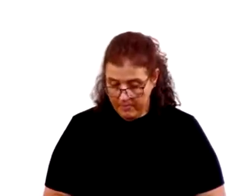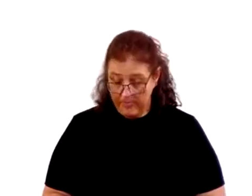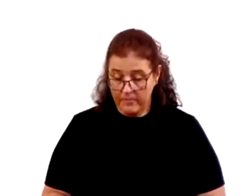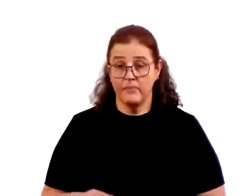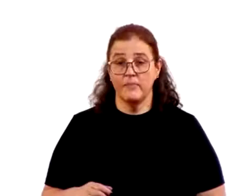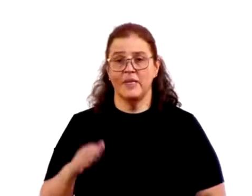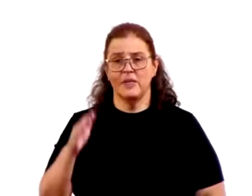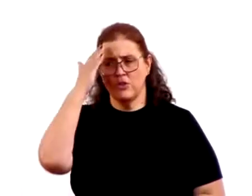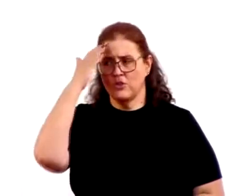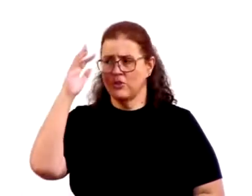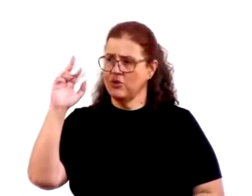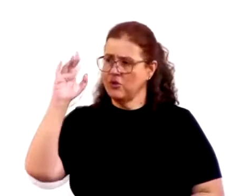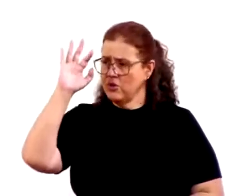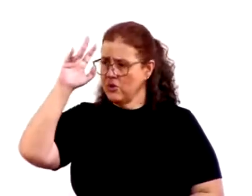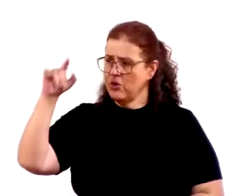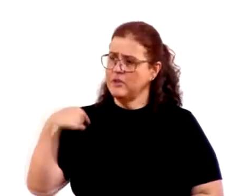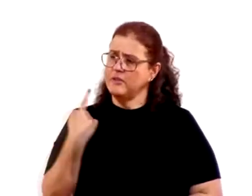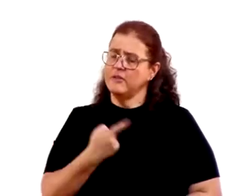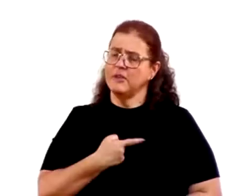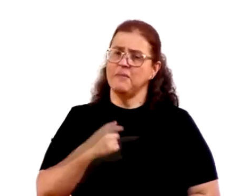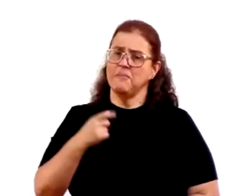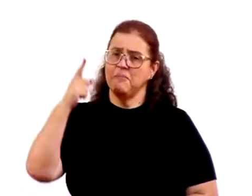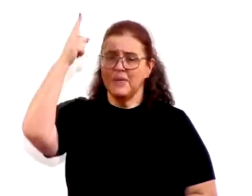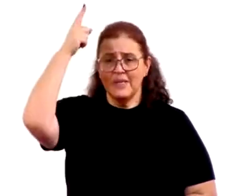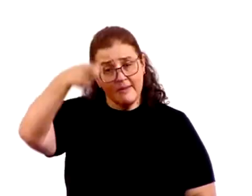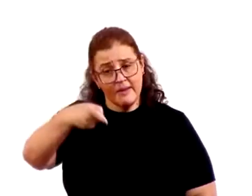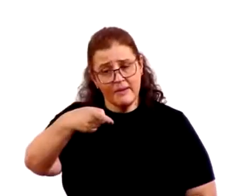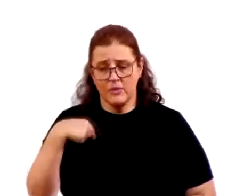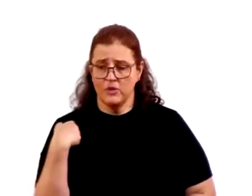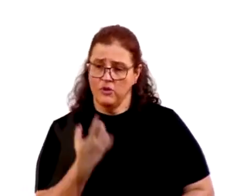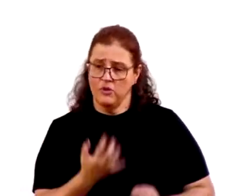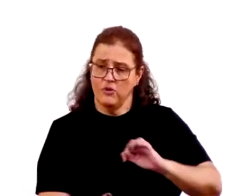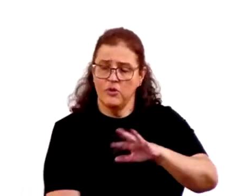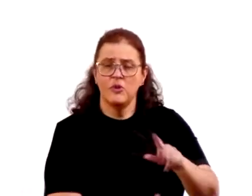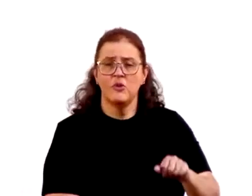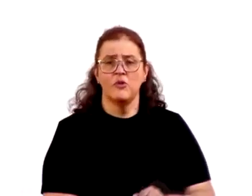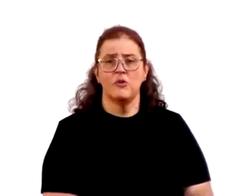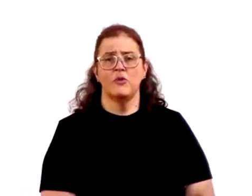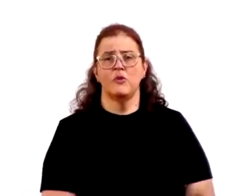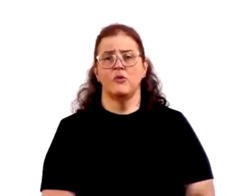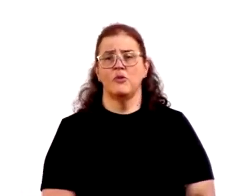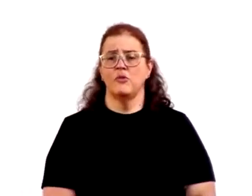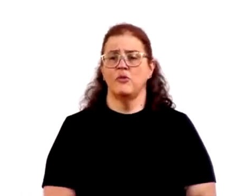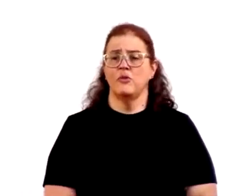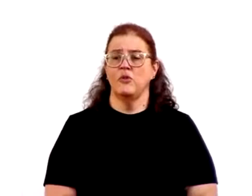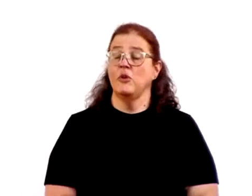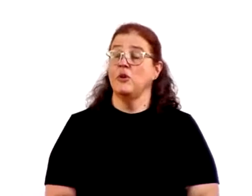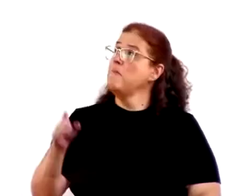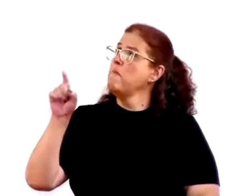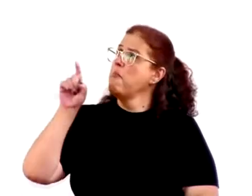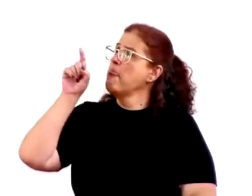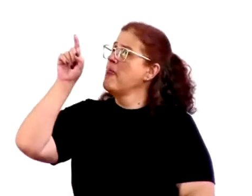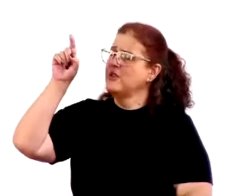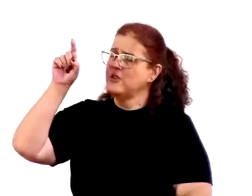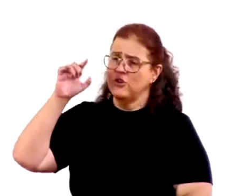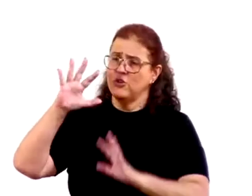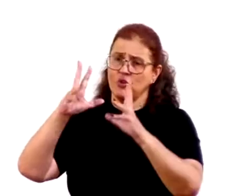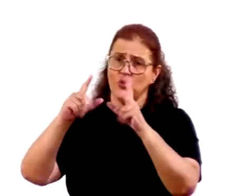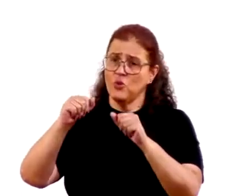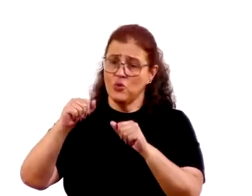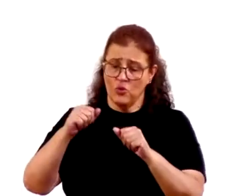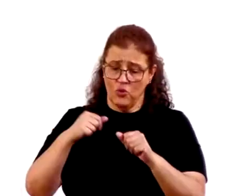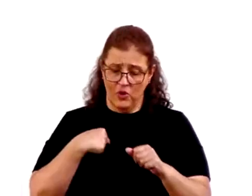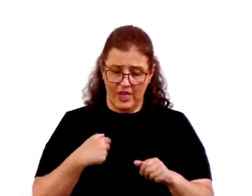que dominamos o nosso reino, a gente quer dizer assim, sim, tudo é do Senhor, mas tudo que vai além do que eu toco, do